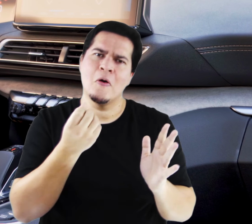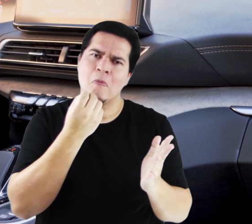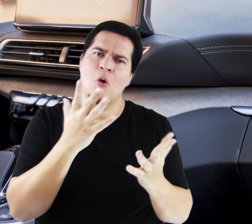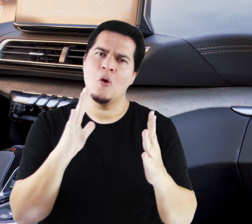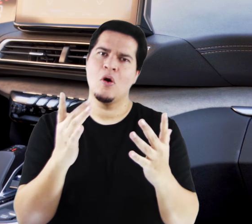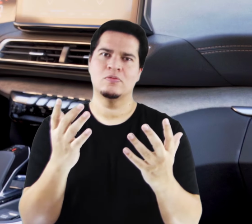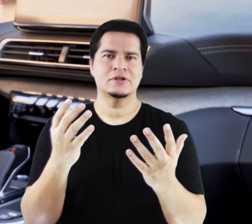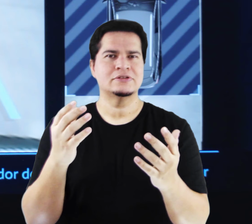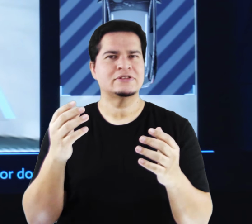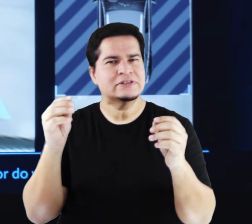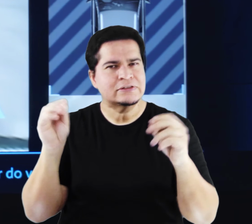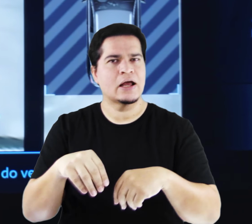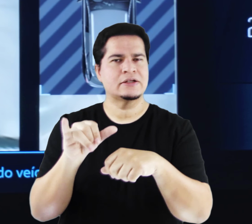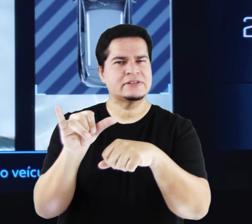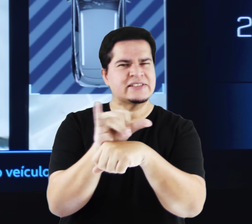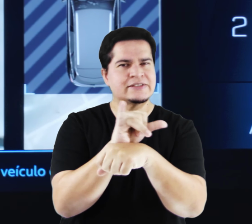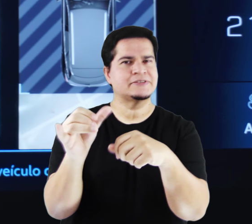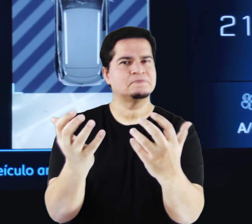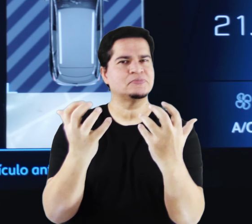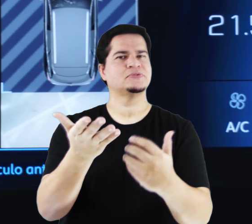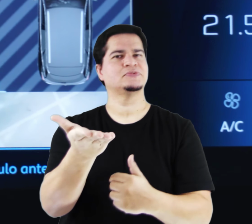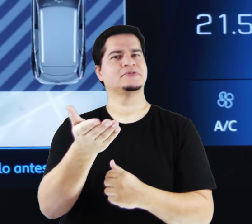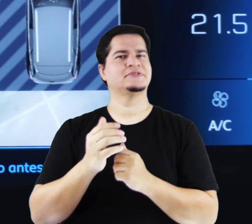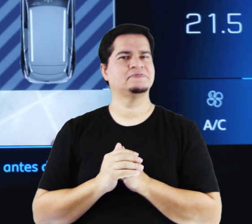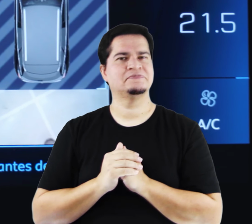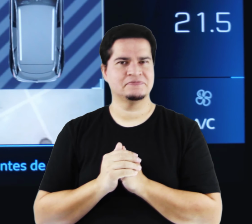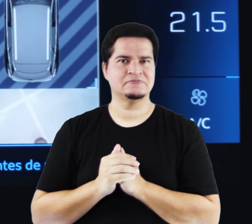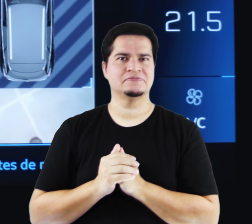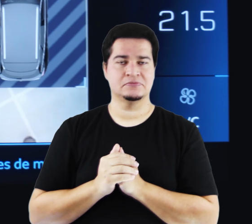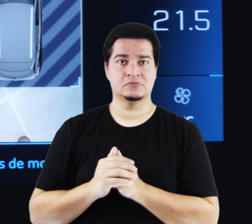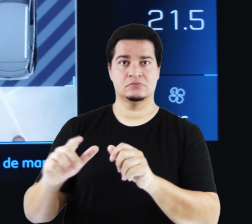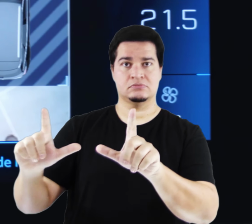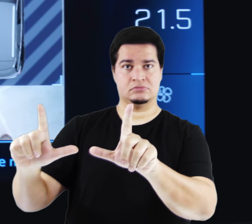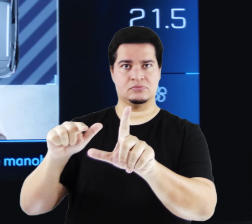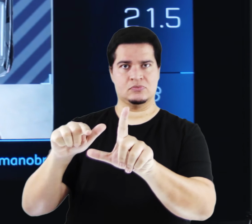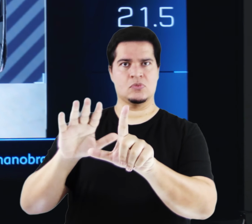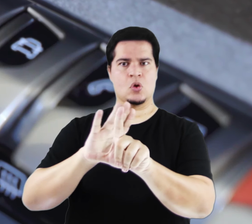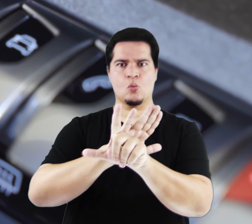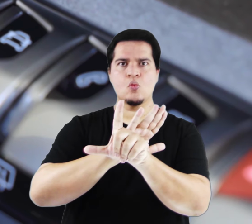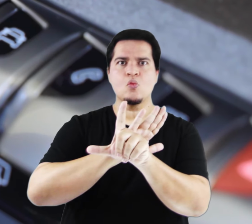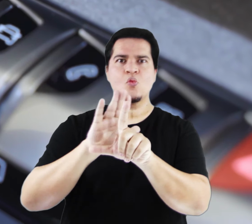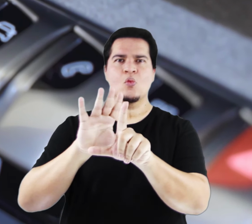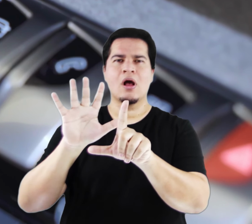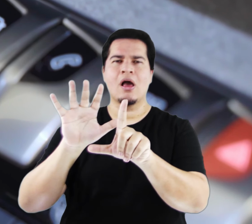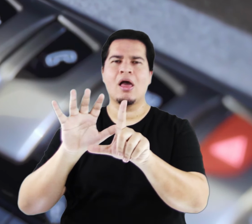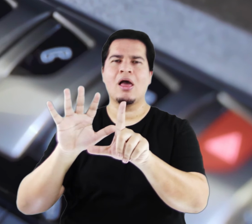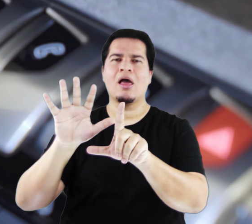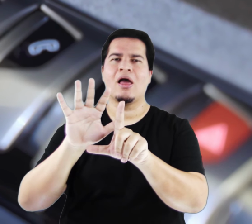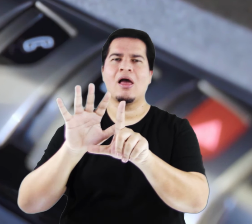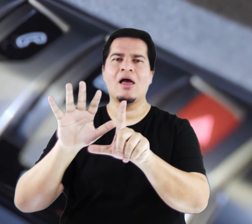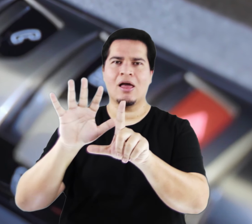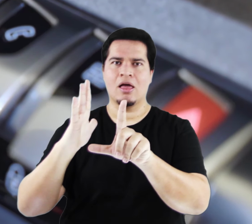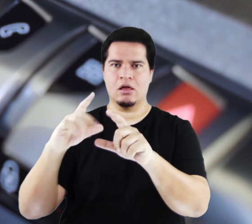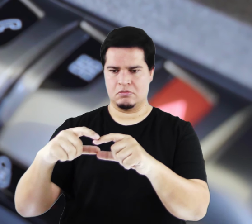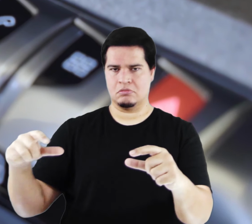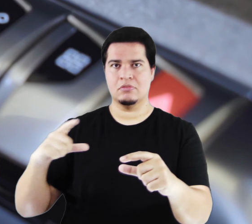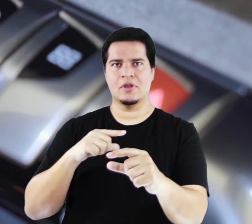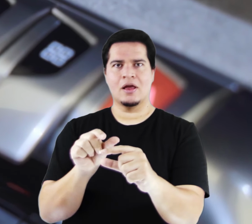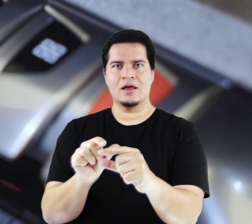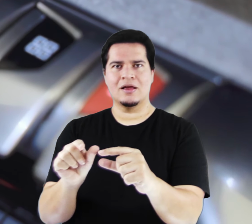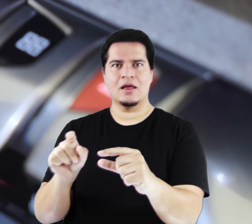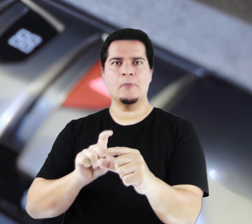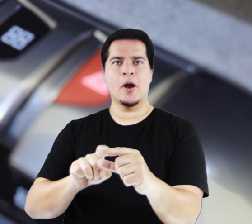sofisticado. A câmera de ré aqui tem uma resolução também que é muito ruim, e essas teclas que a gente está vendo aqui,